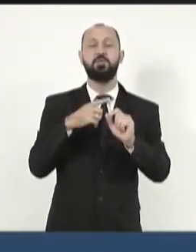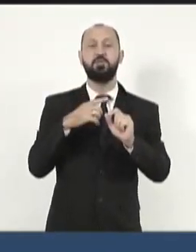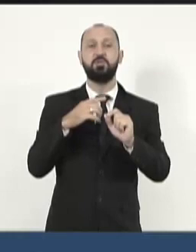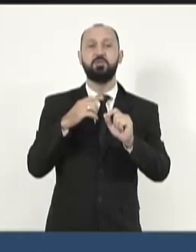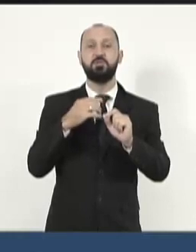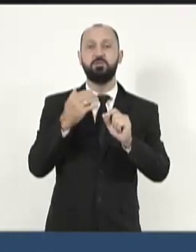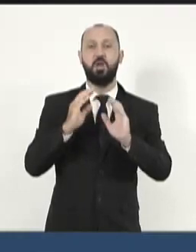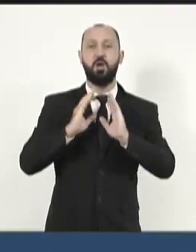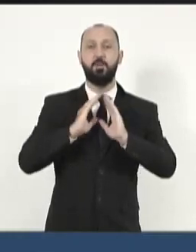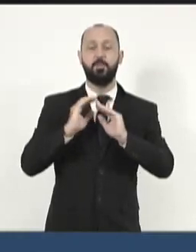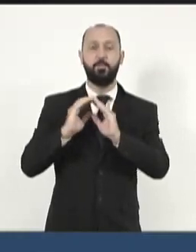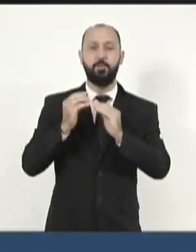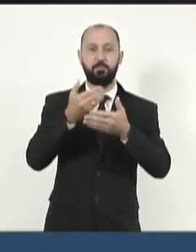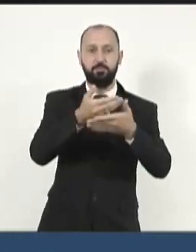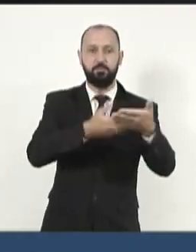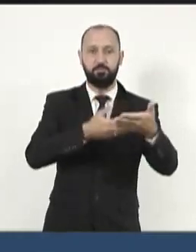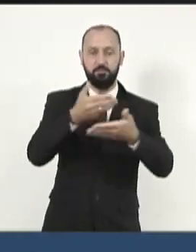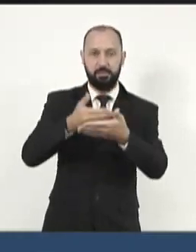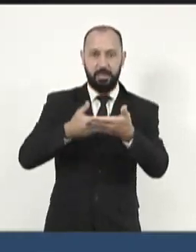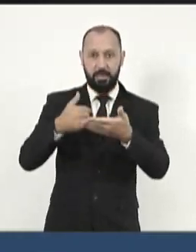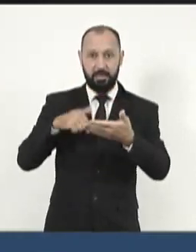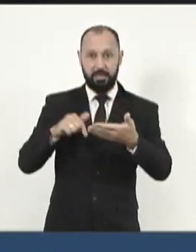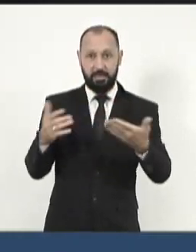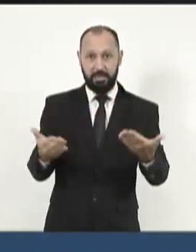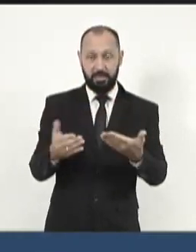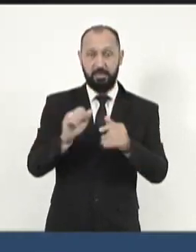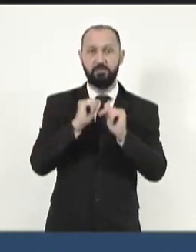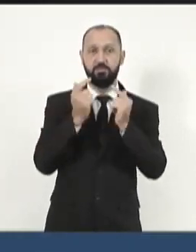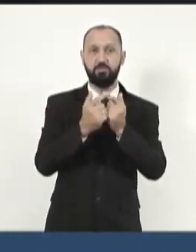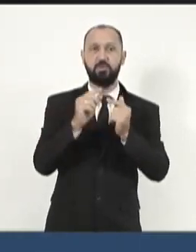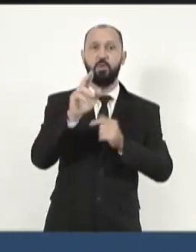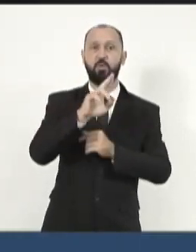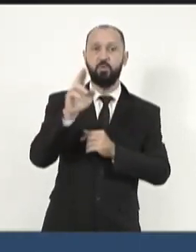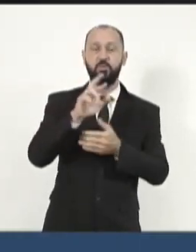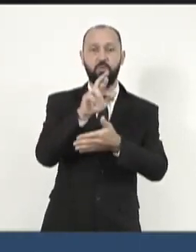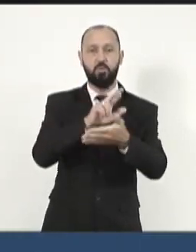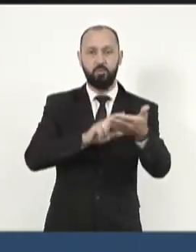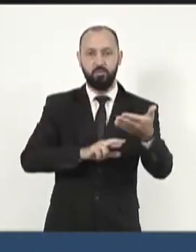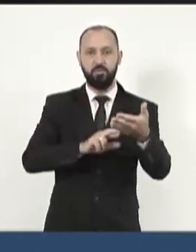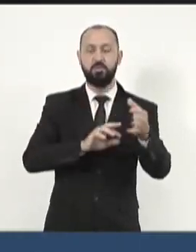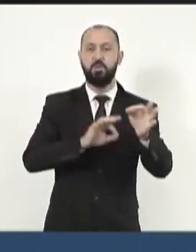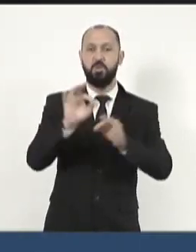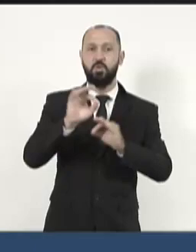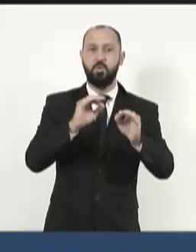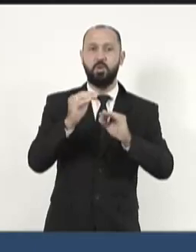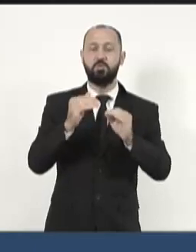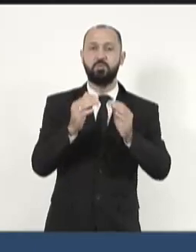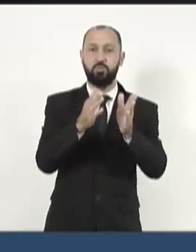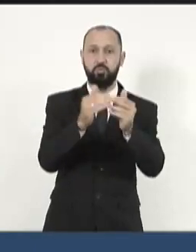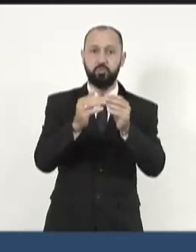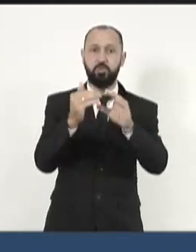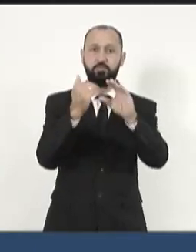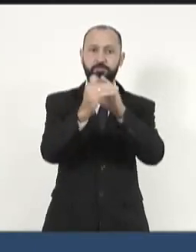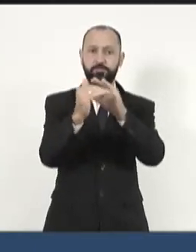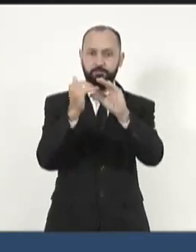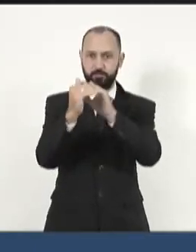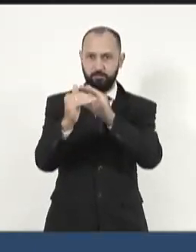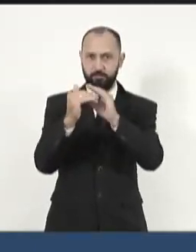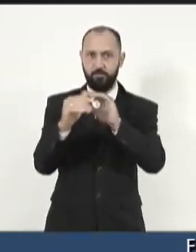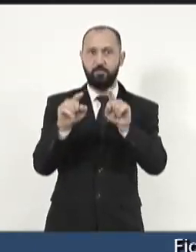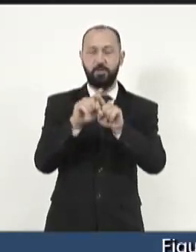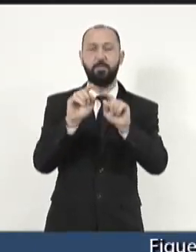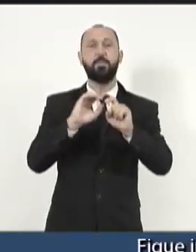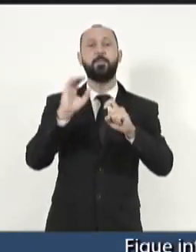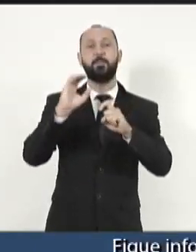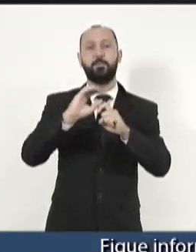se foi com ele ou foi com toda a comissão, mas que é possível uma avaliação daqui a 4